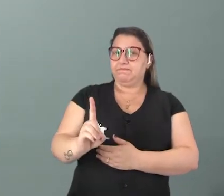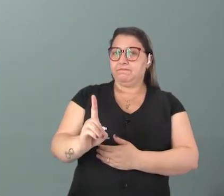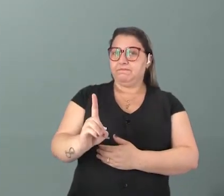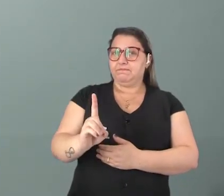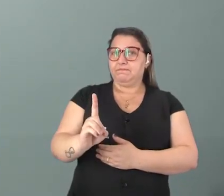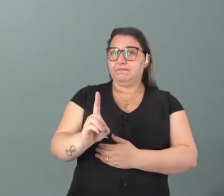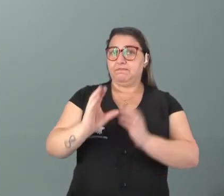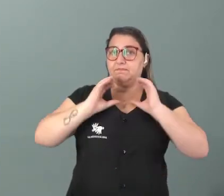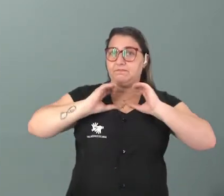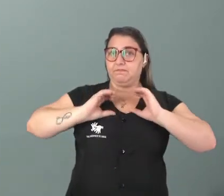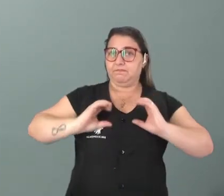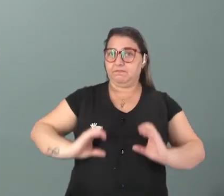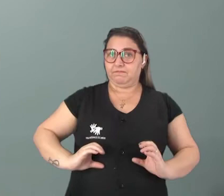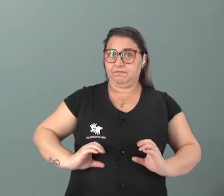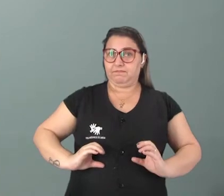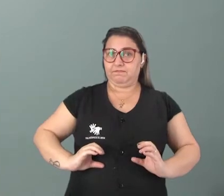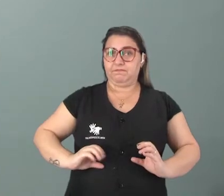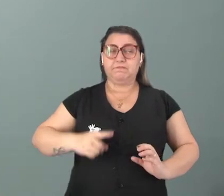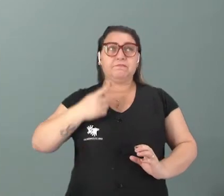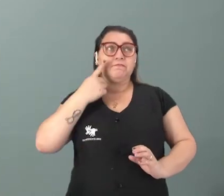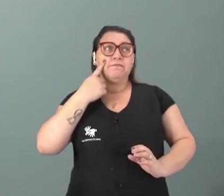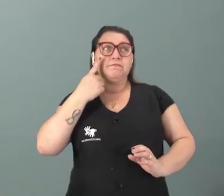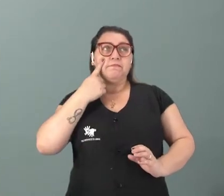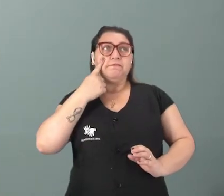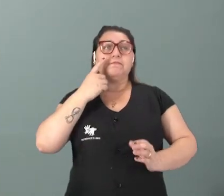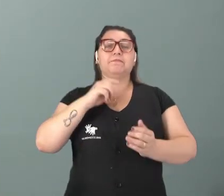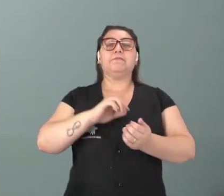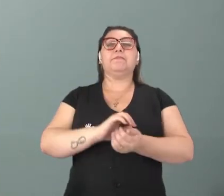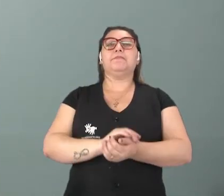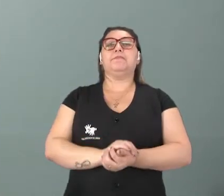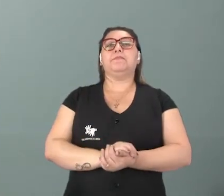dos cidadãos. Olhem aqui,